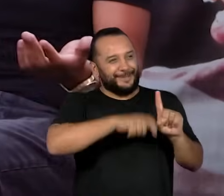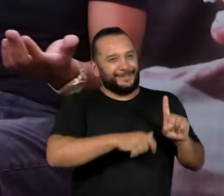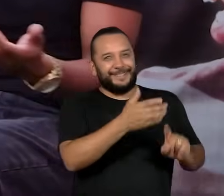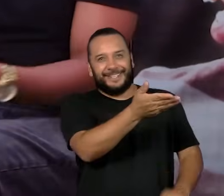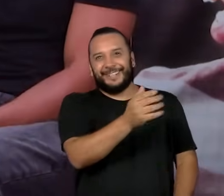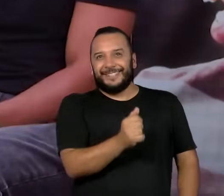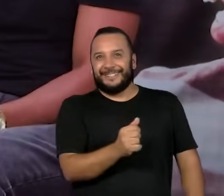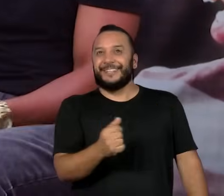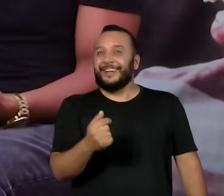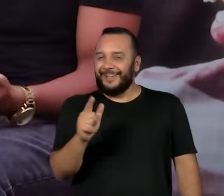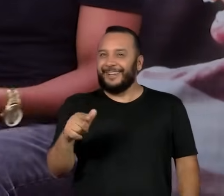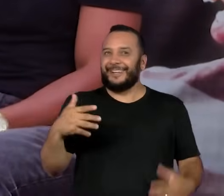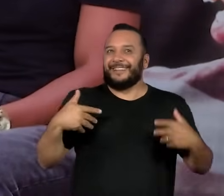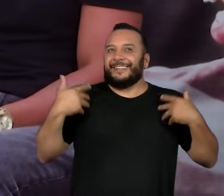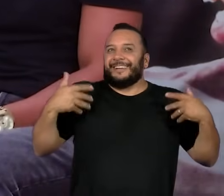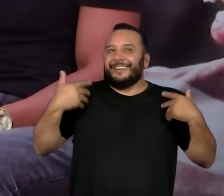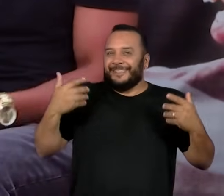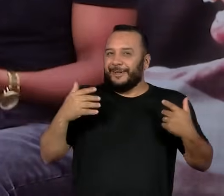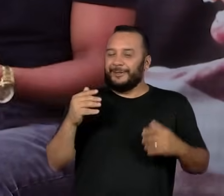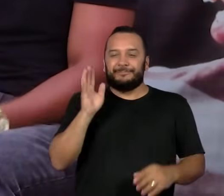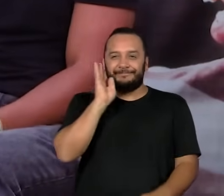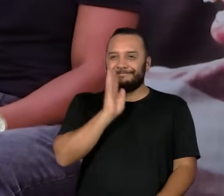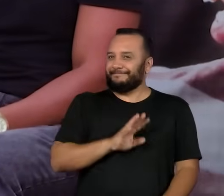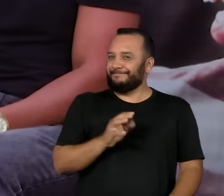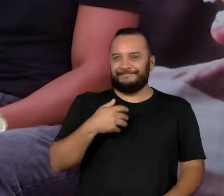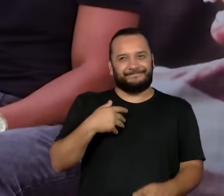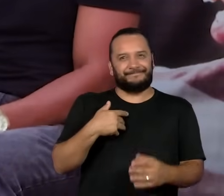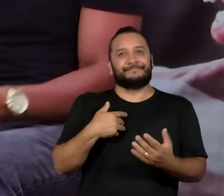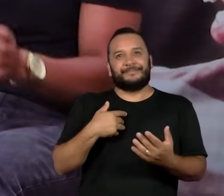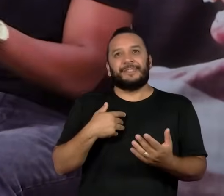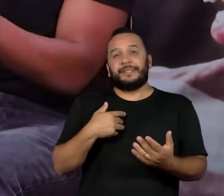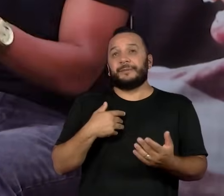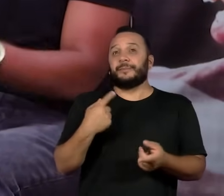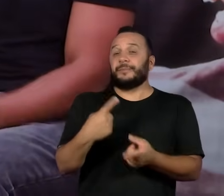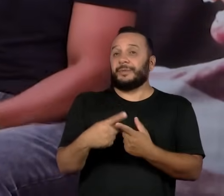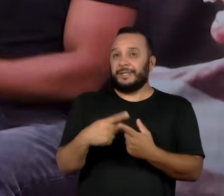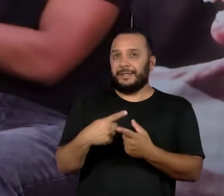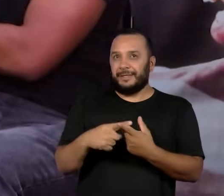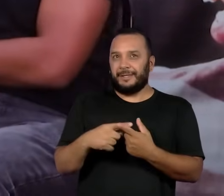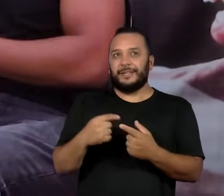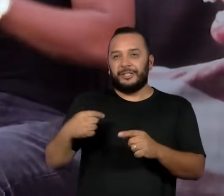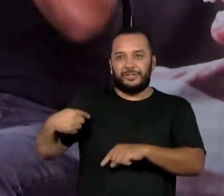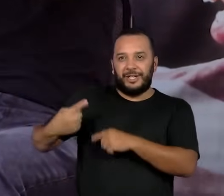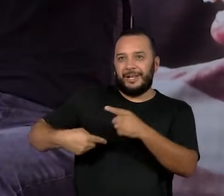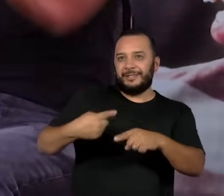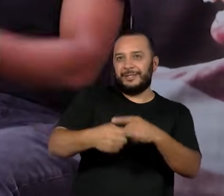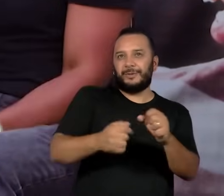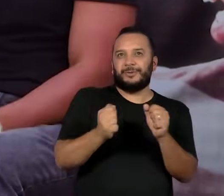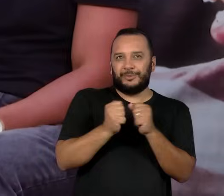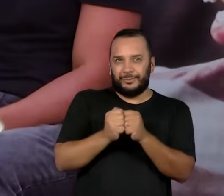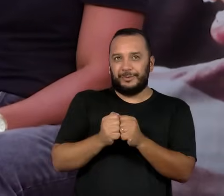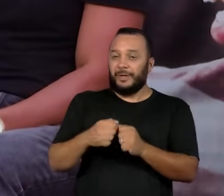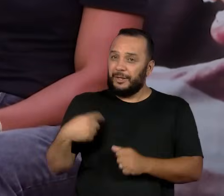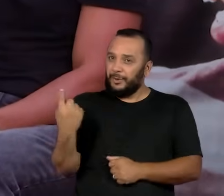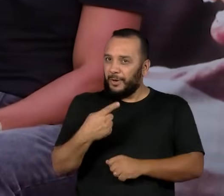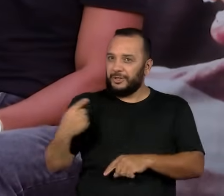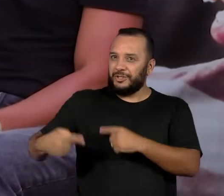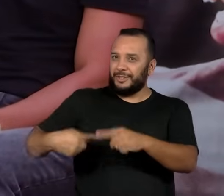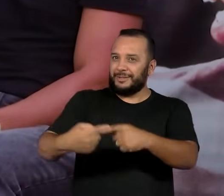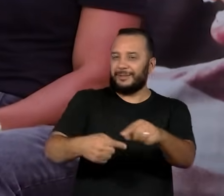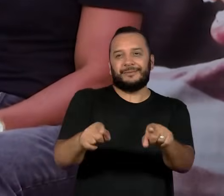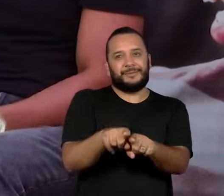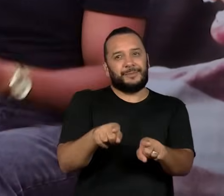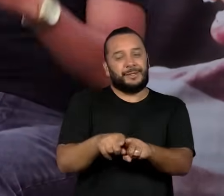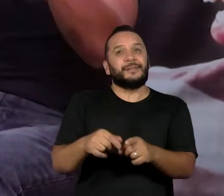É nostálgico, é bacana pra quem viveu e é legal também porque une as gerações, a nossa e as gerações e a